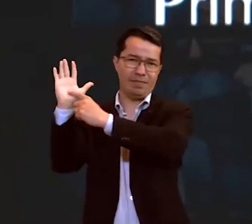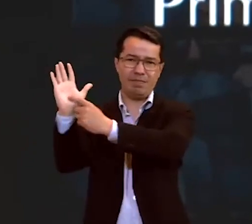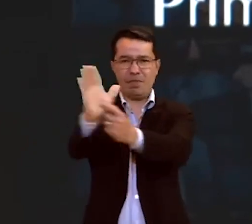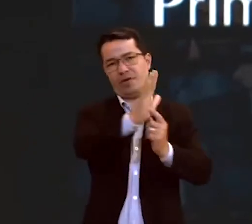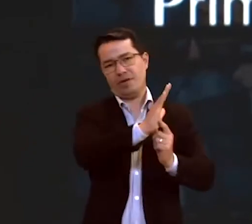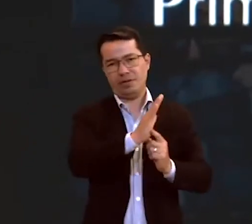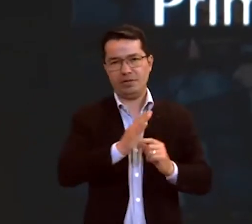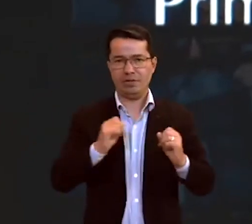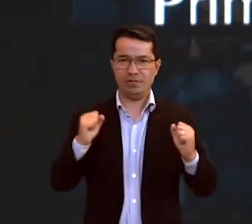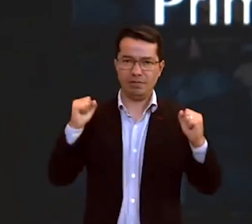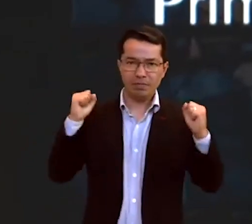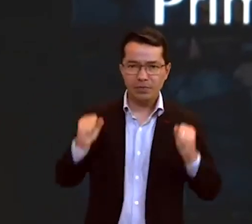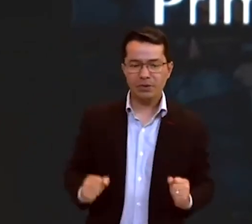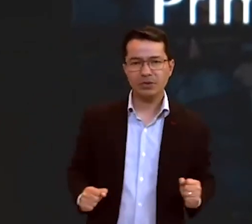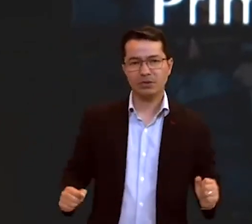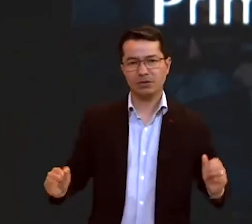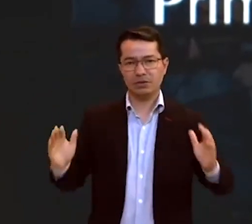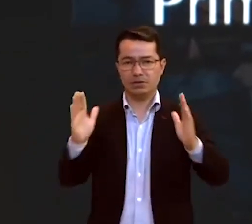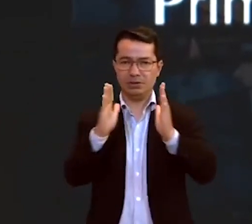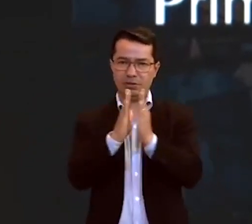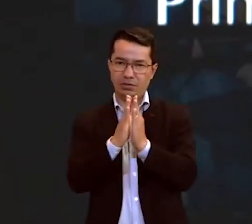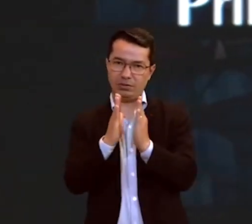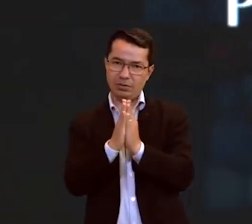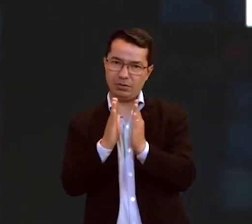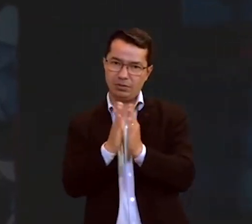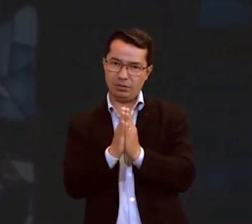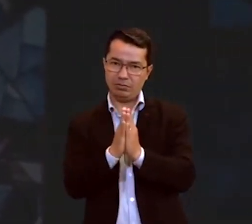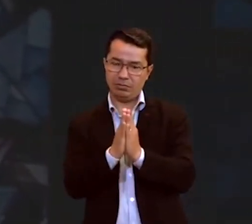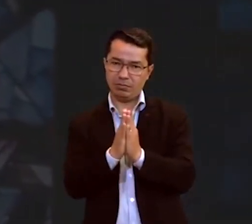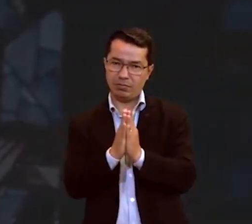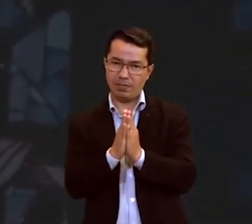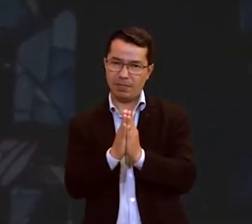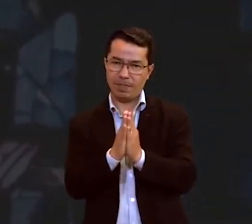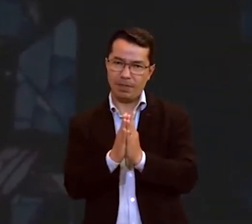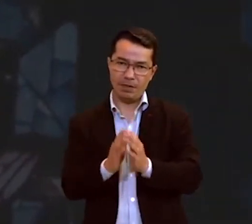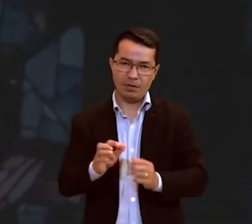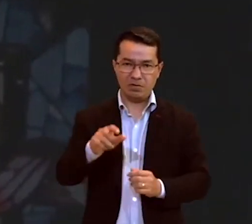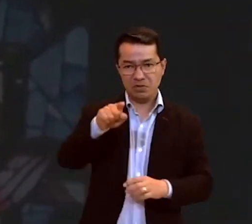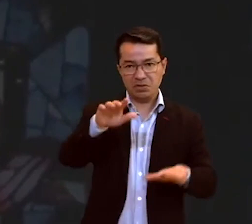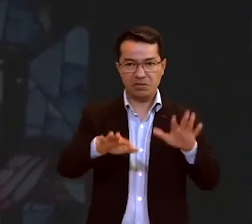fazendo. E tem coisas que a gente precisa falar, Senhor, minha alma está doendo, está doente.